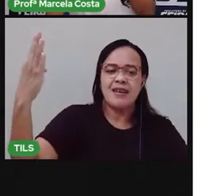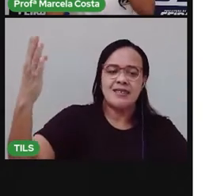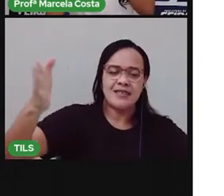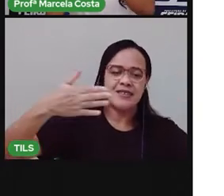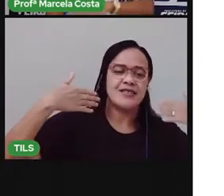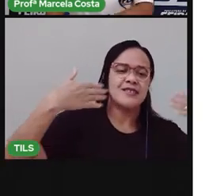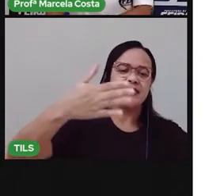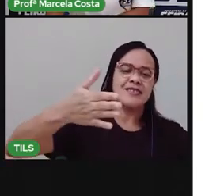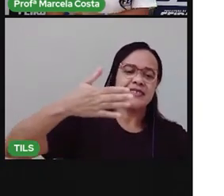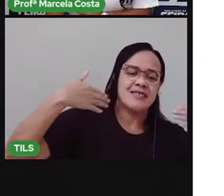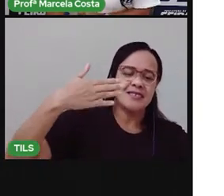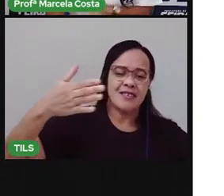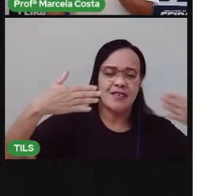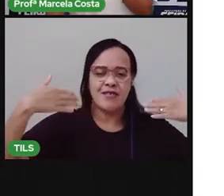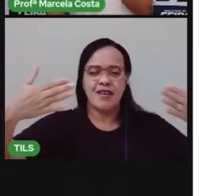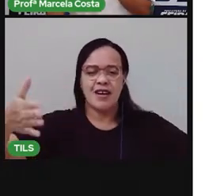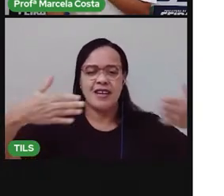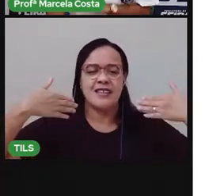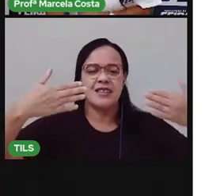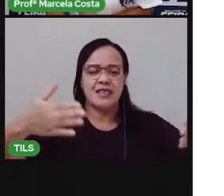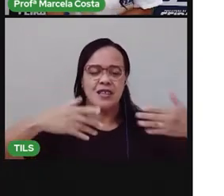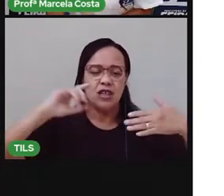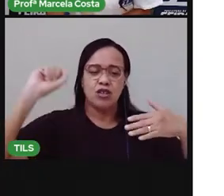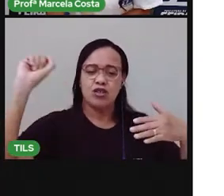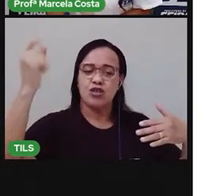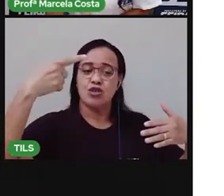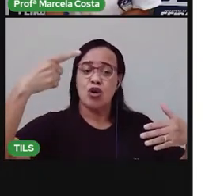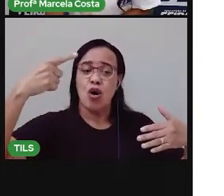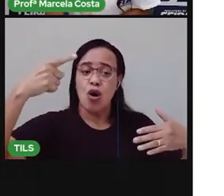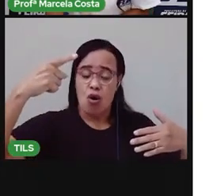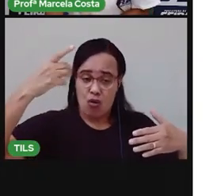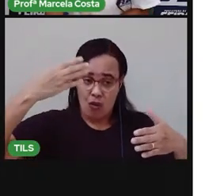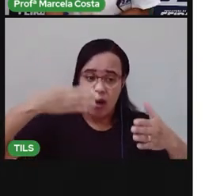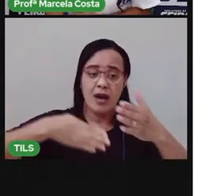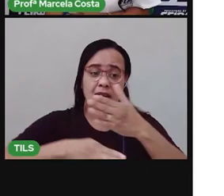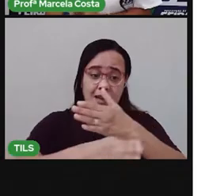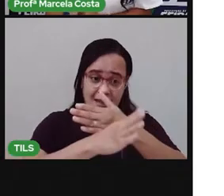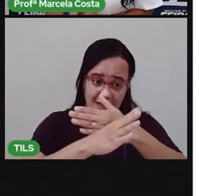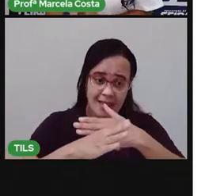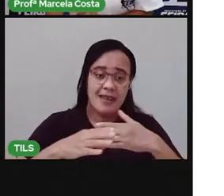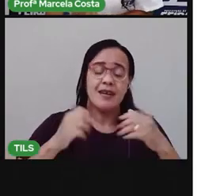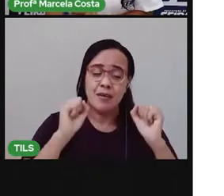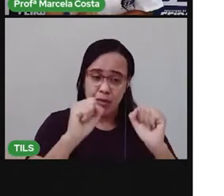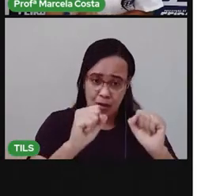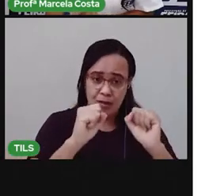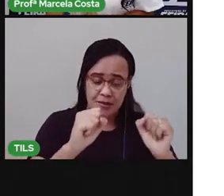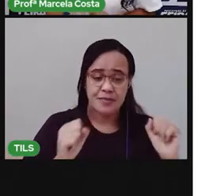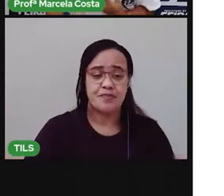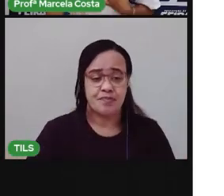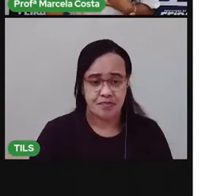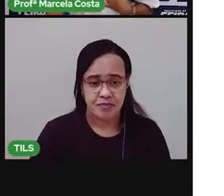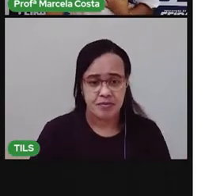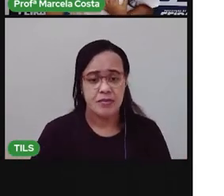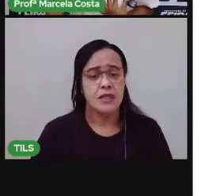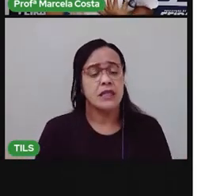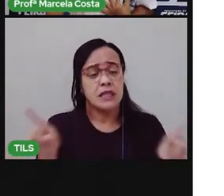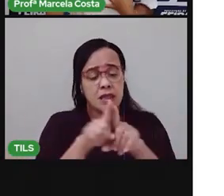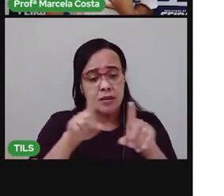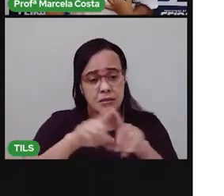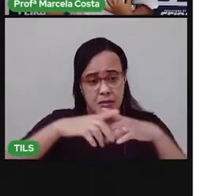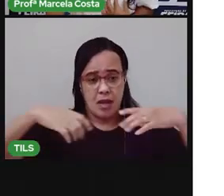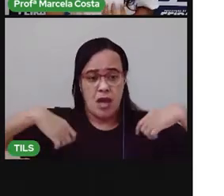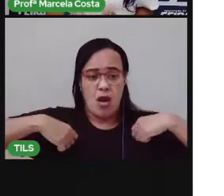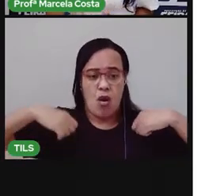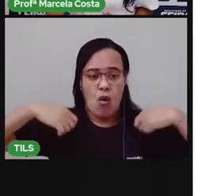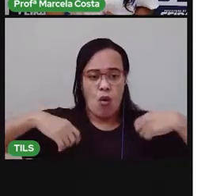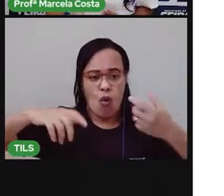para receber ventilação receber luz solar e lavar as roupas porque se você usa